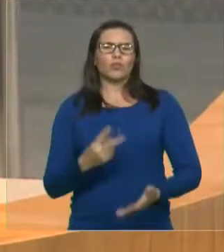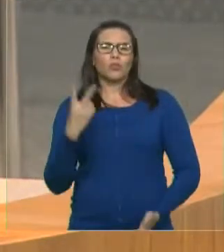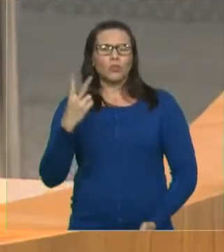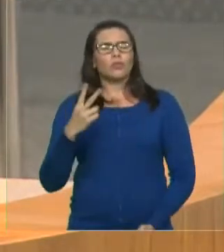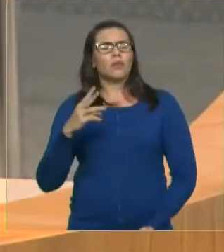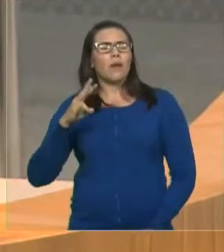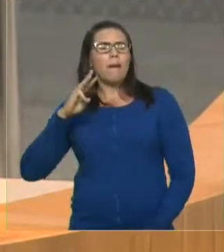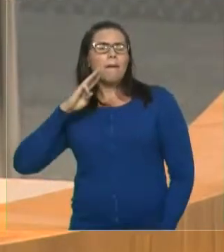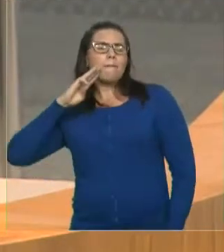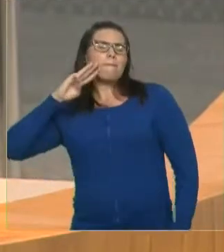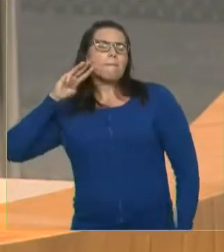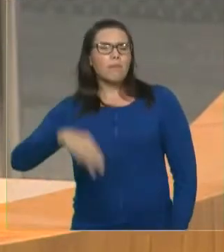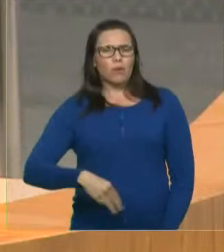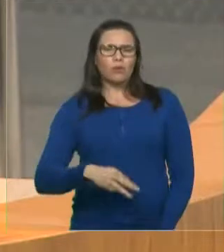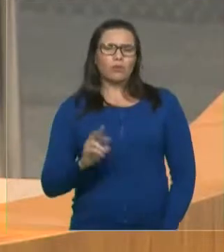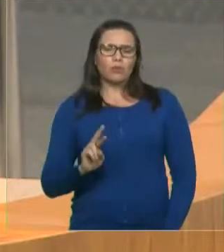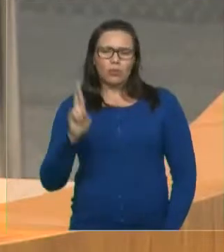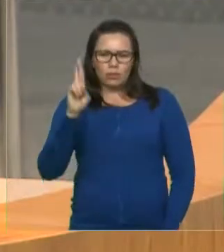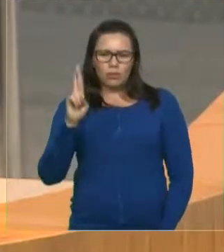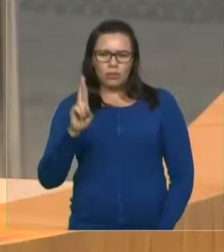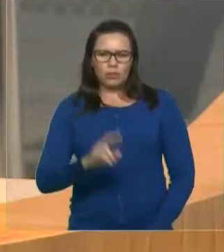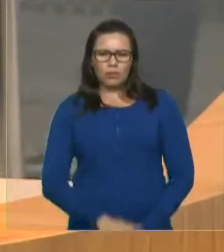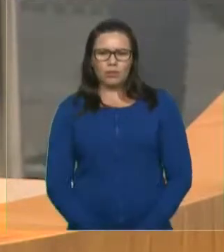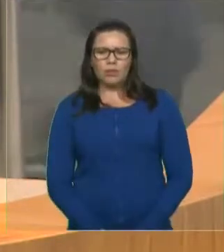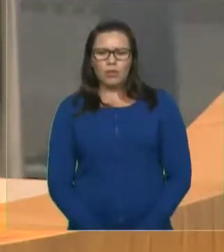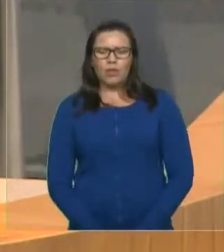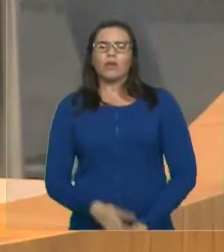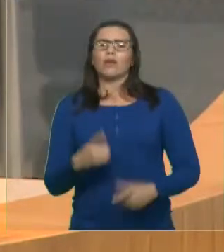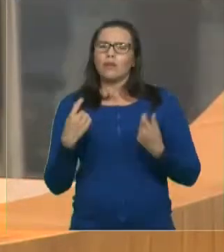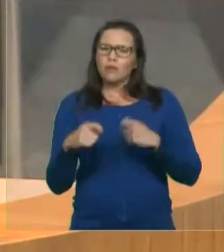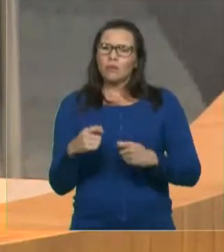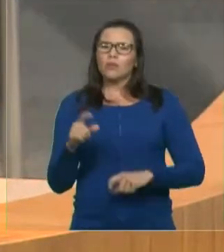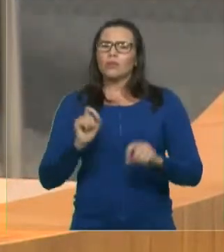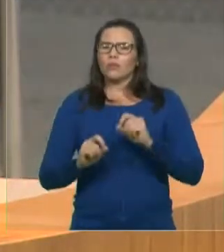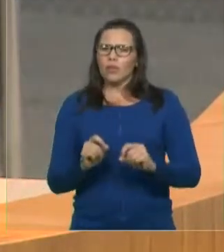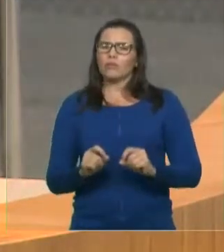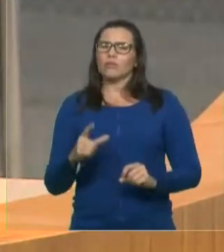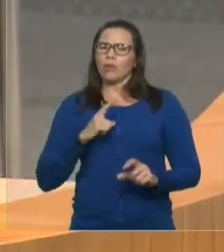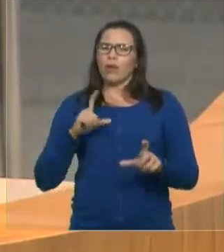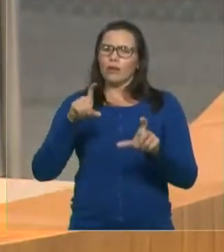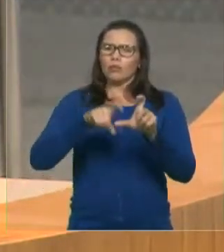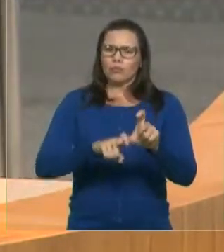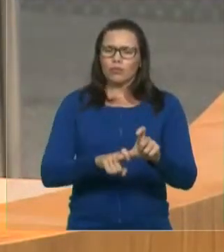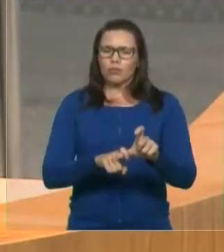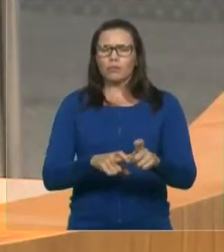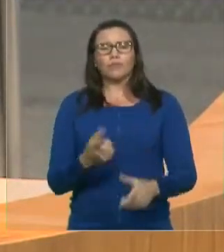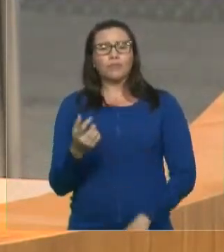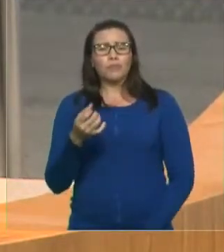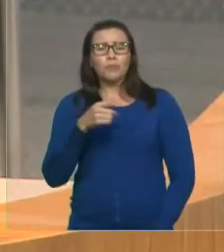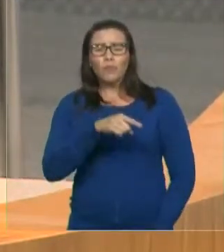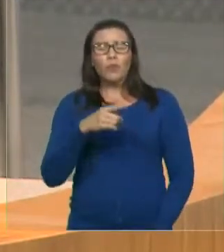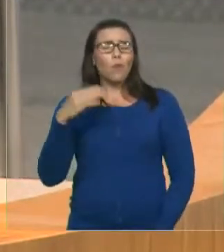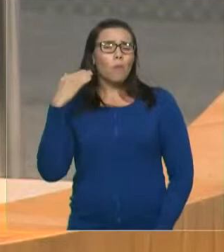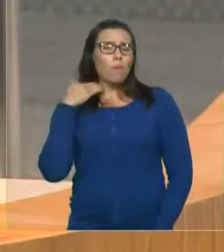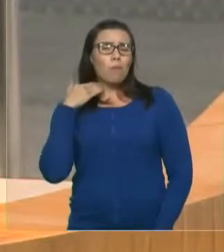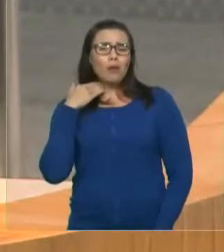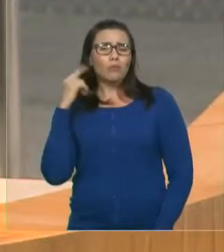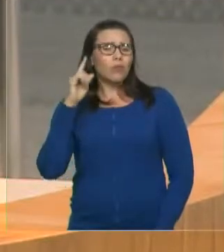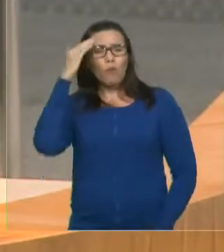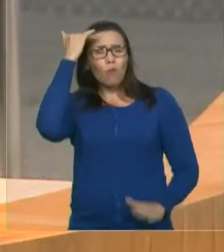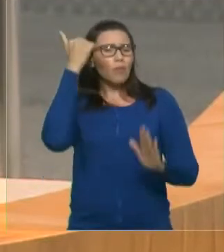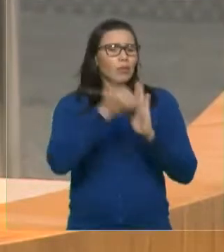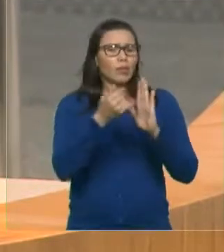foram aplicadas, que precisam ser inscritas na dívida ativa e que os bancos, eles não cumprem a lei. Lei não se